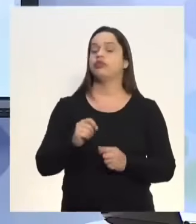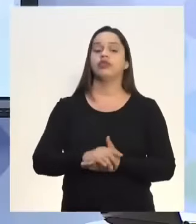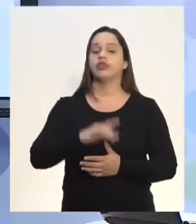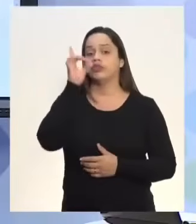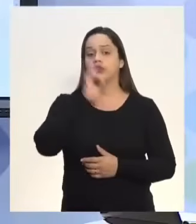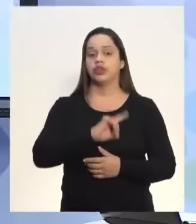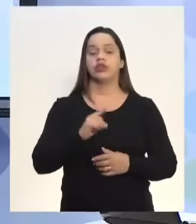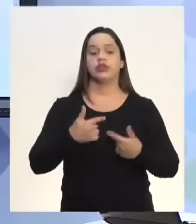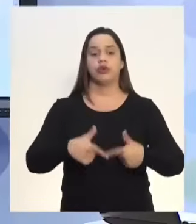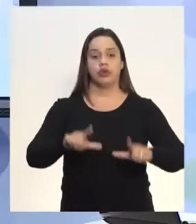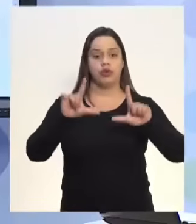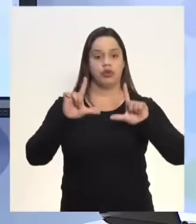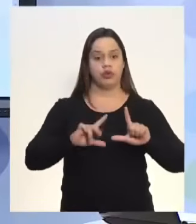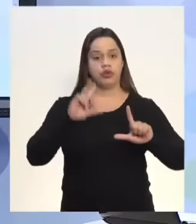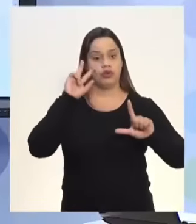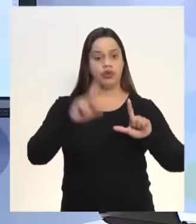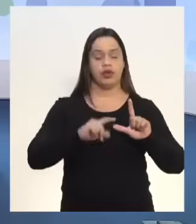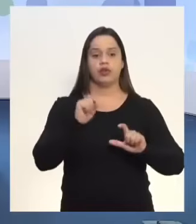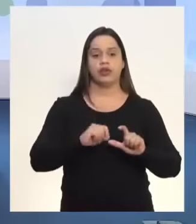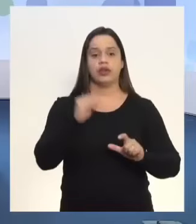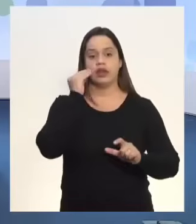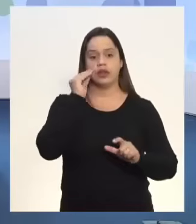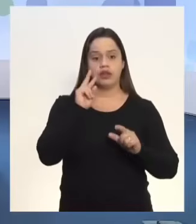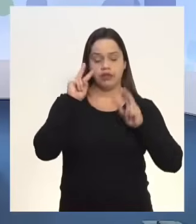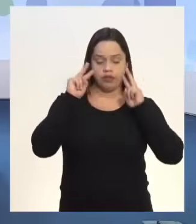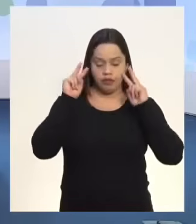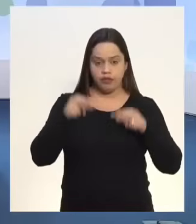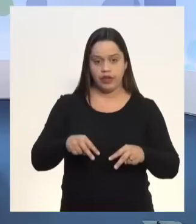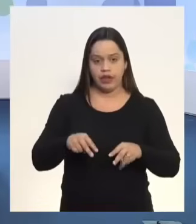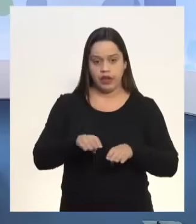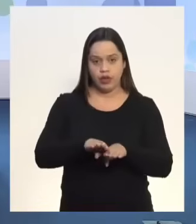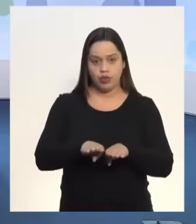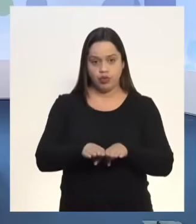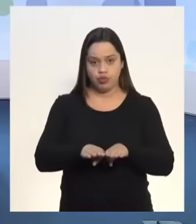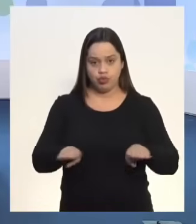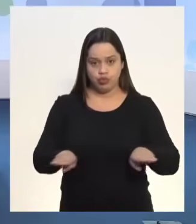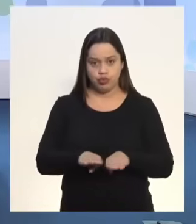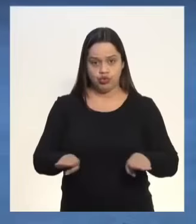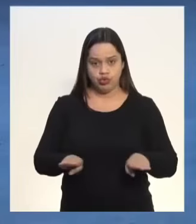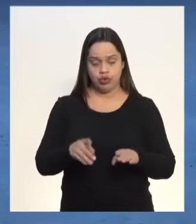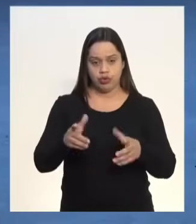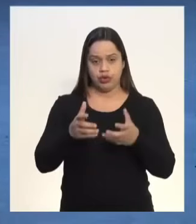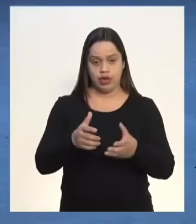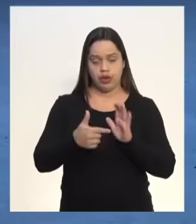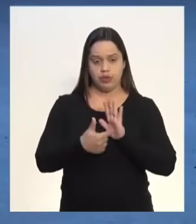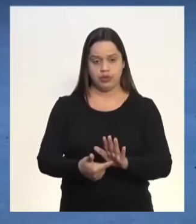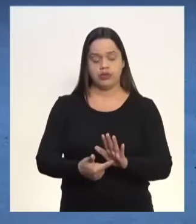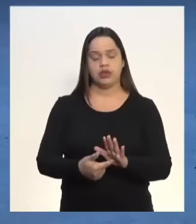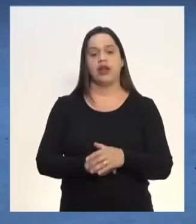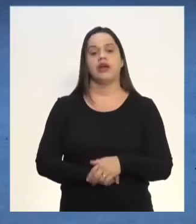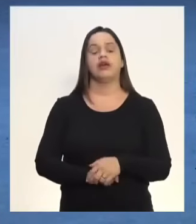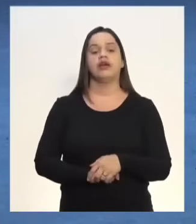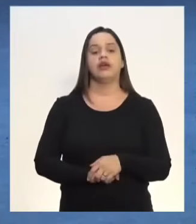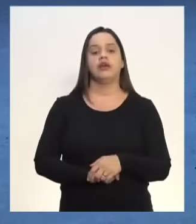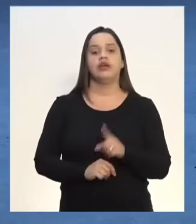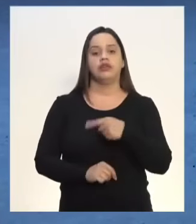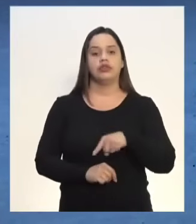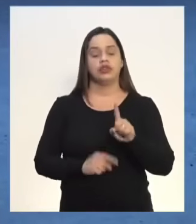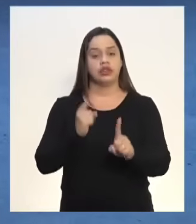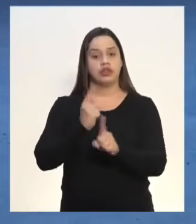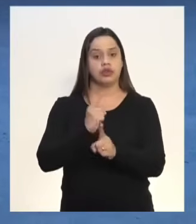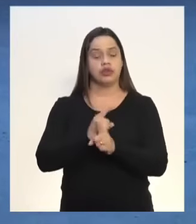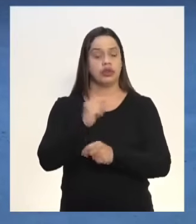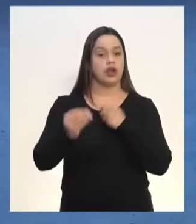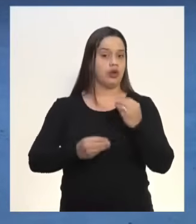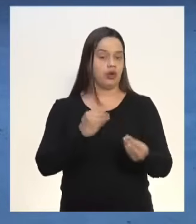diretor colocar, tenta focar no chão, que eu gostaria de fazer da seguinte forma. Ó. Então, eu vou tentar vocês identificarem